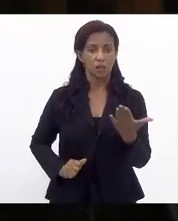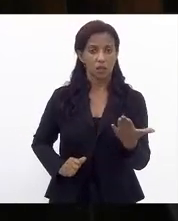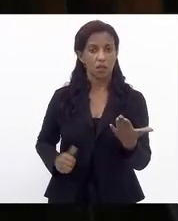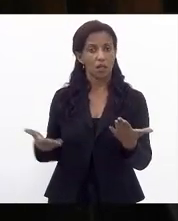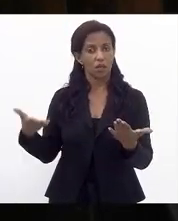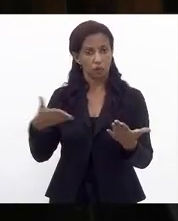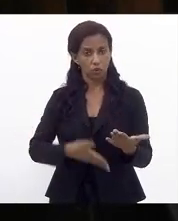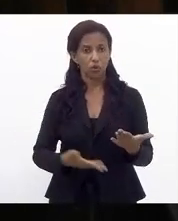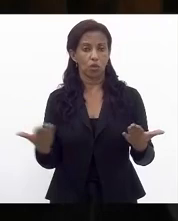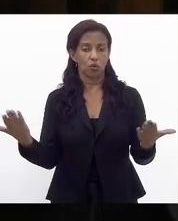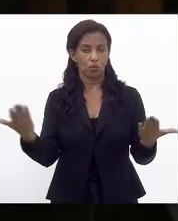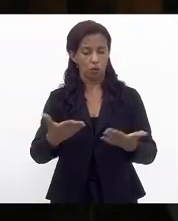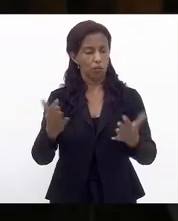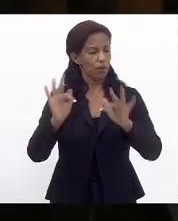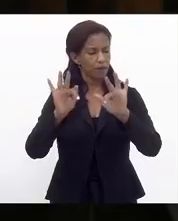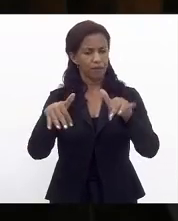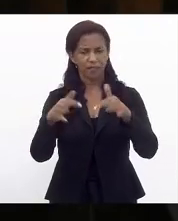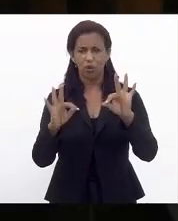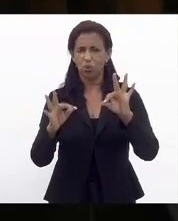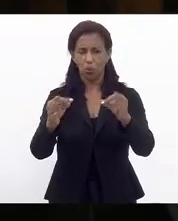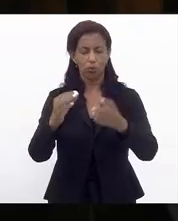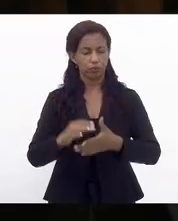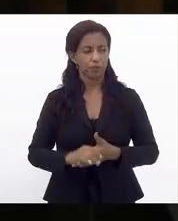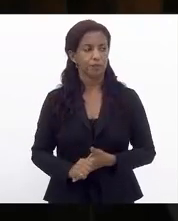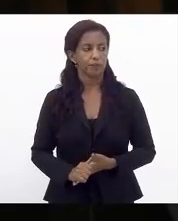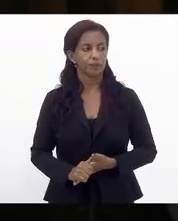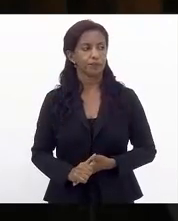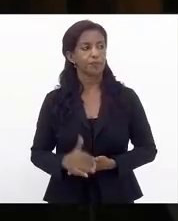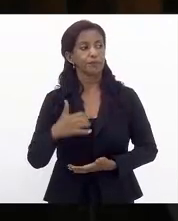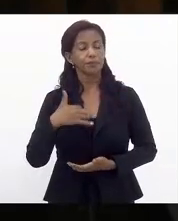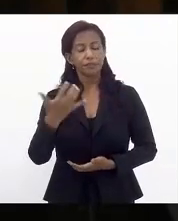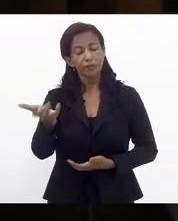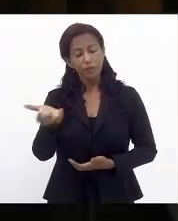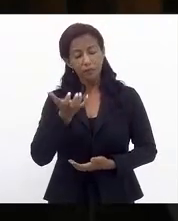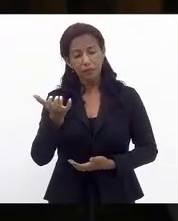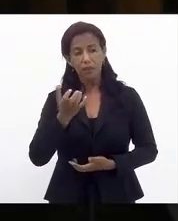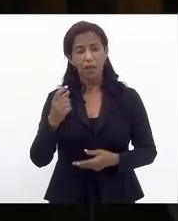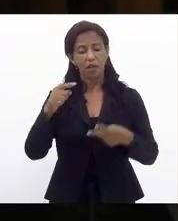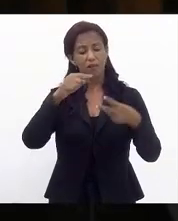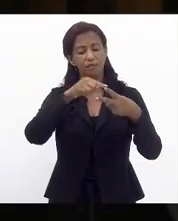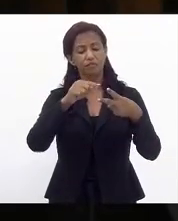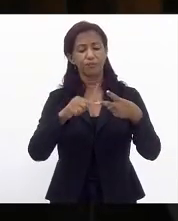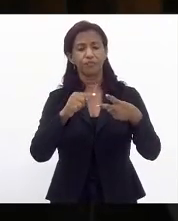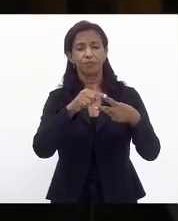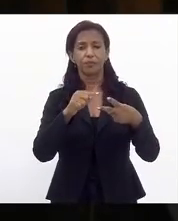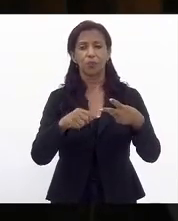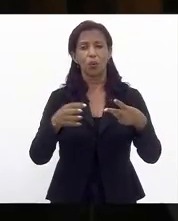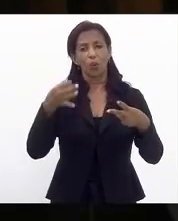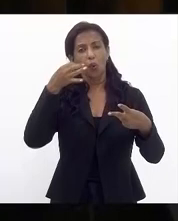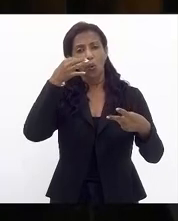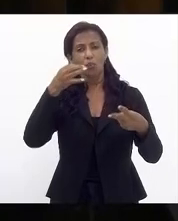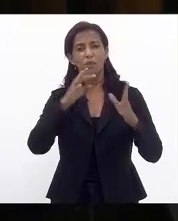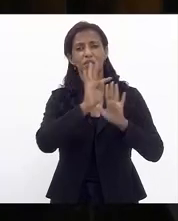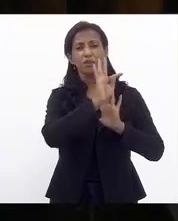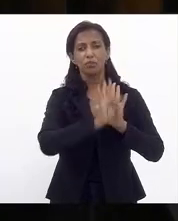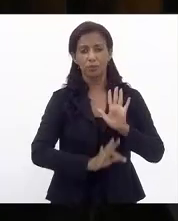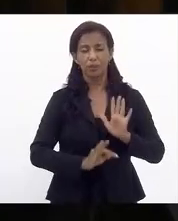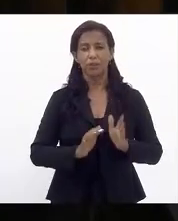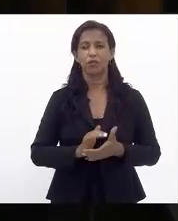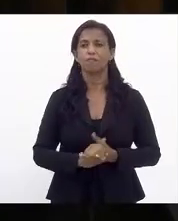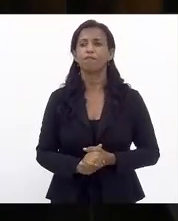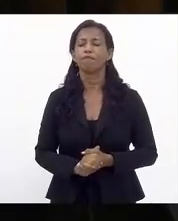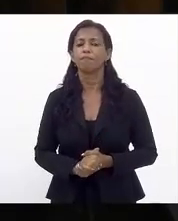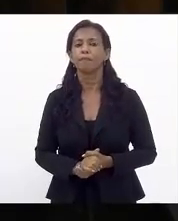que está conosco aqui agora sim todos os presentes eu queria fazer duas considerações de duas observações do texto